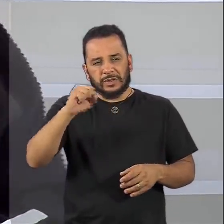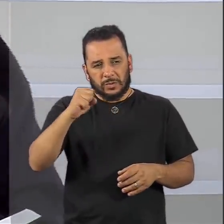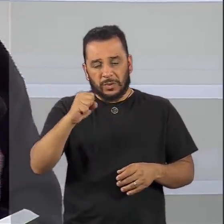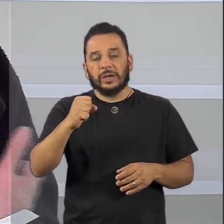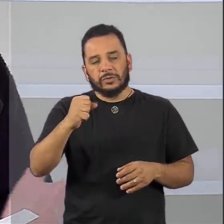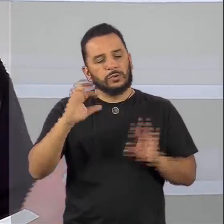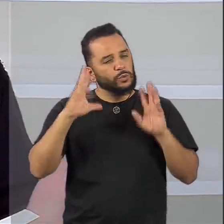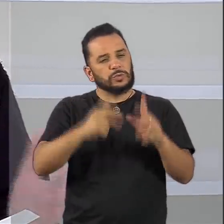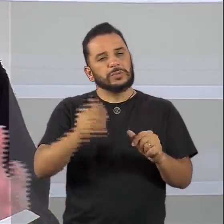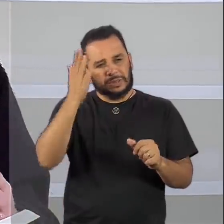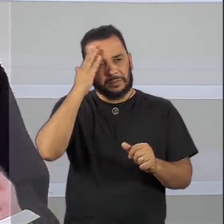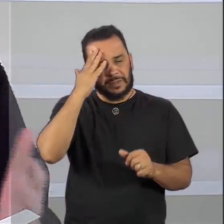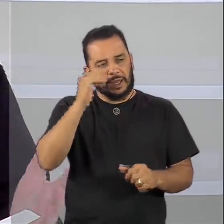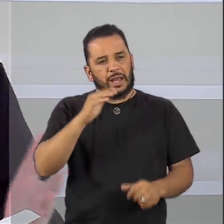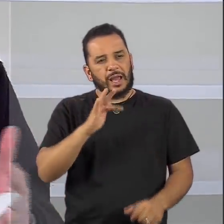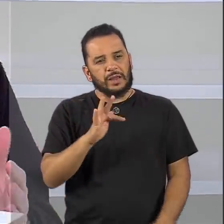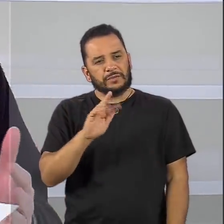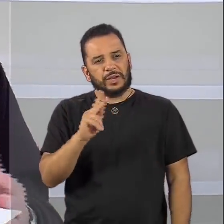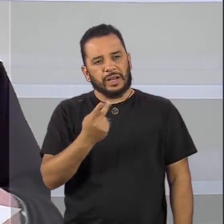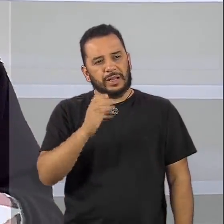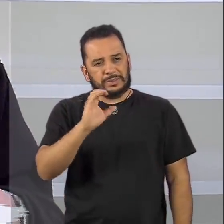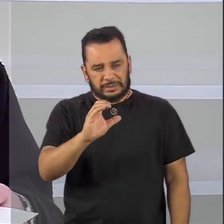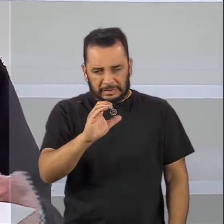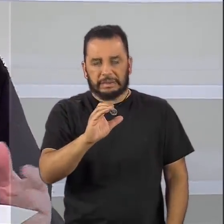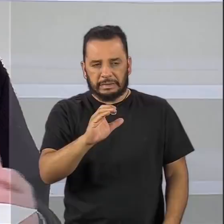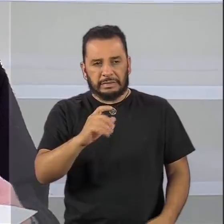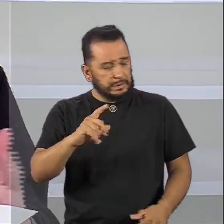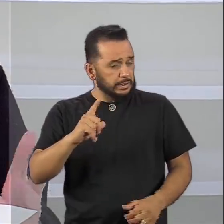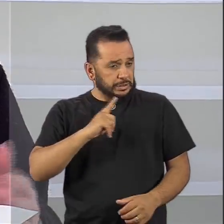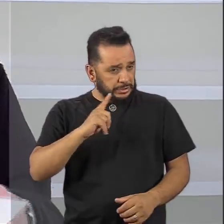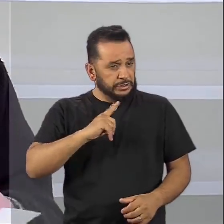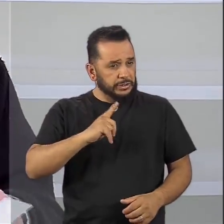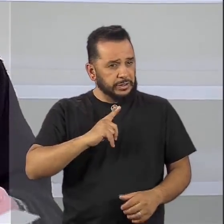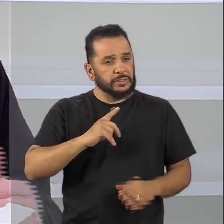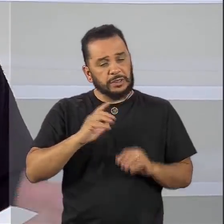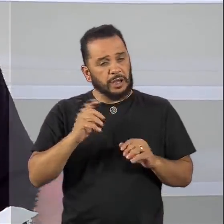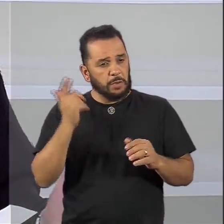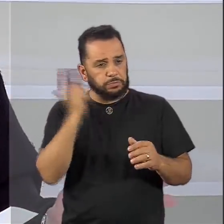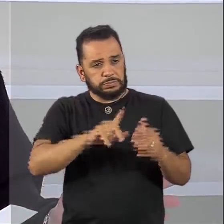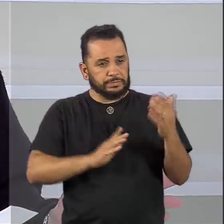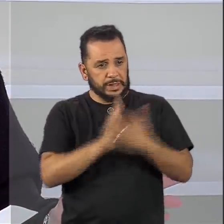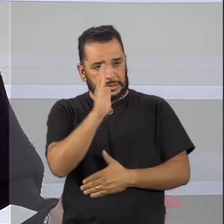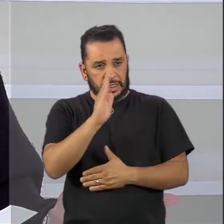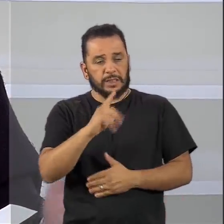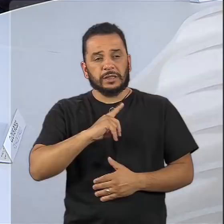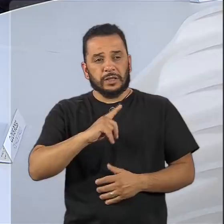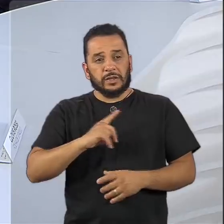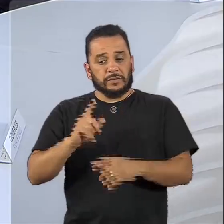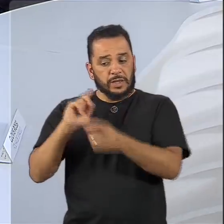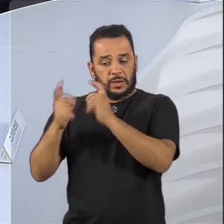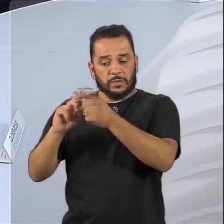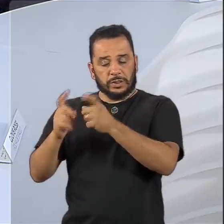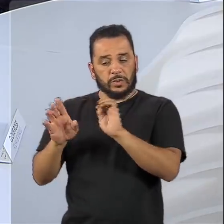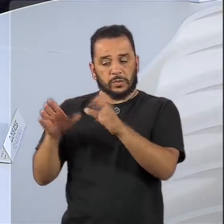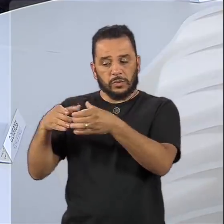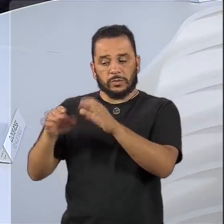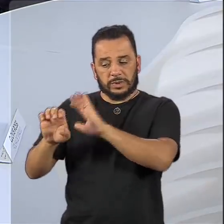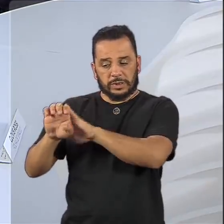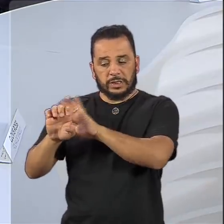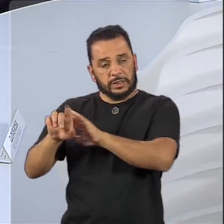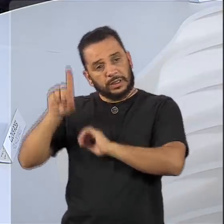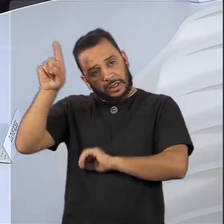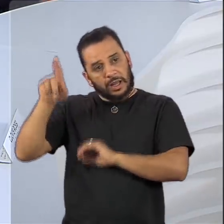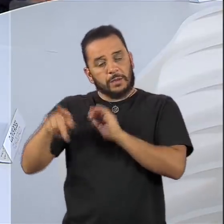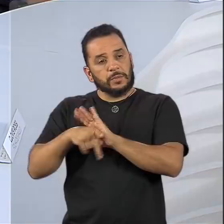Cardoso ia ganhar a eleição, porque ainda estava montado no Plano Real, não tinha tido apagão nem nada. Houve uma reunião das esquerdas em Santiago do